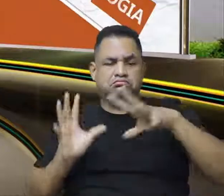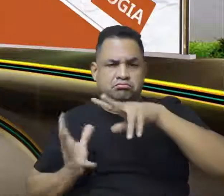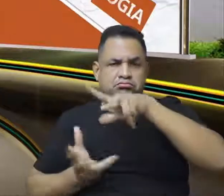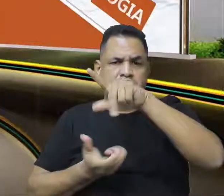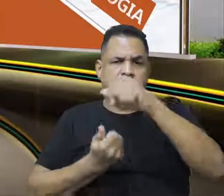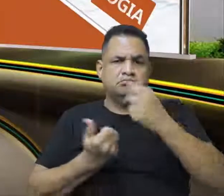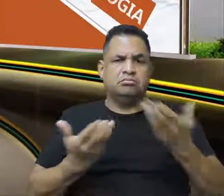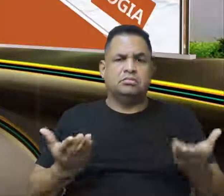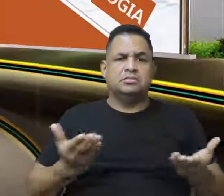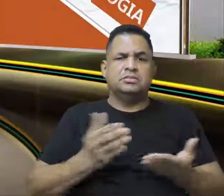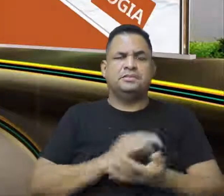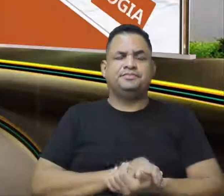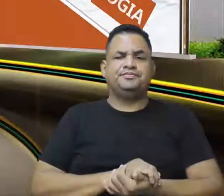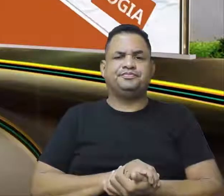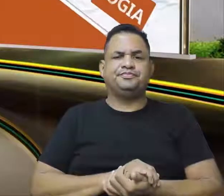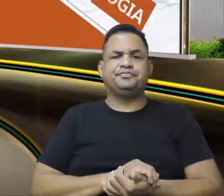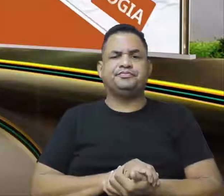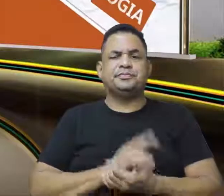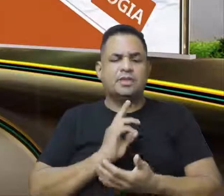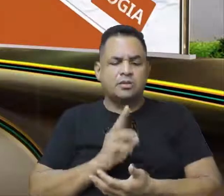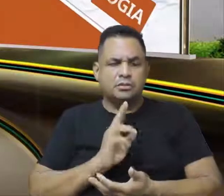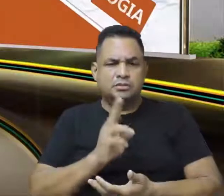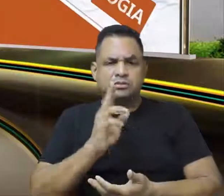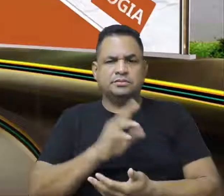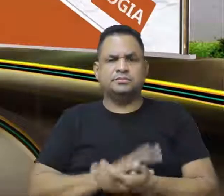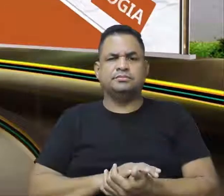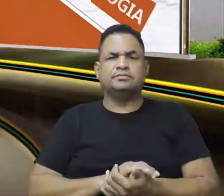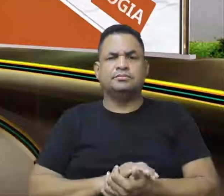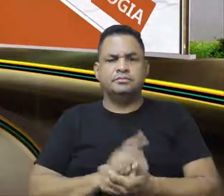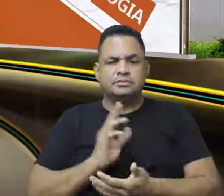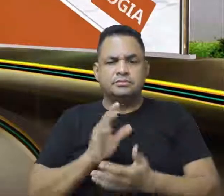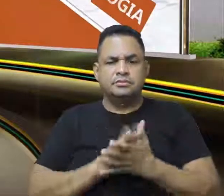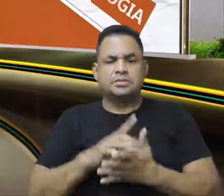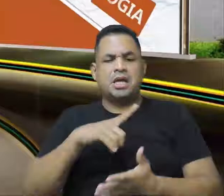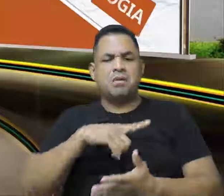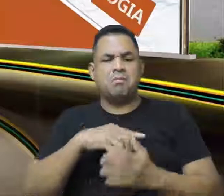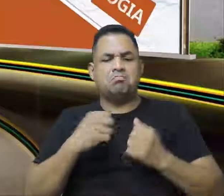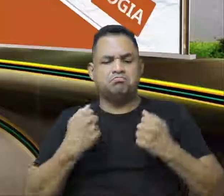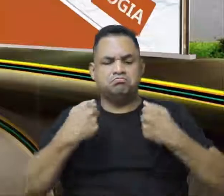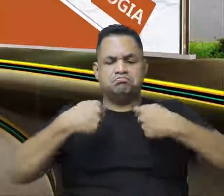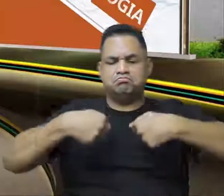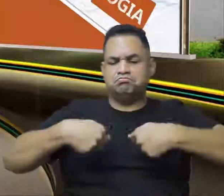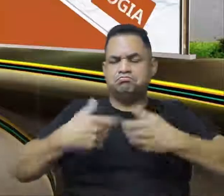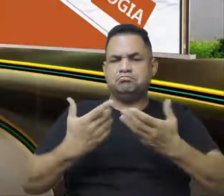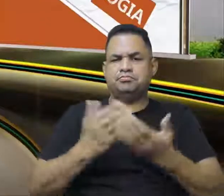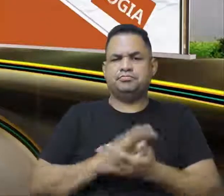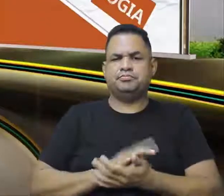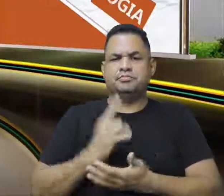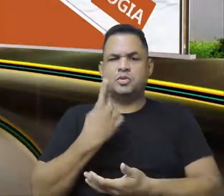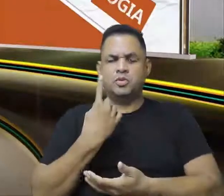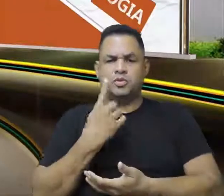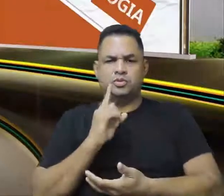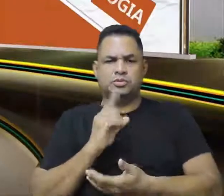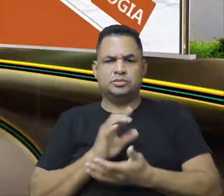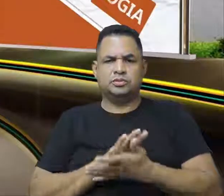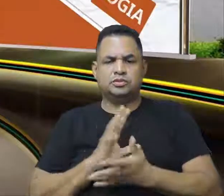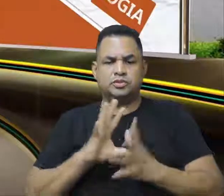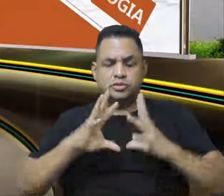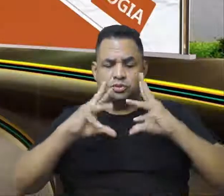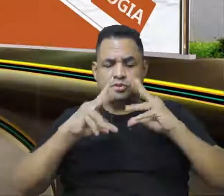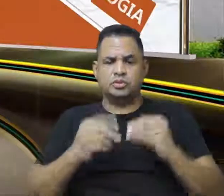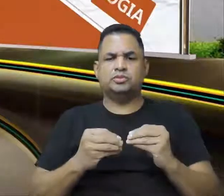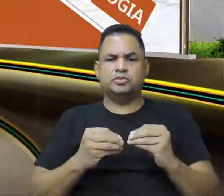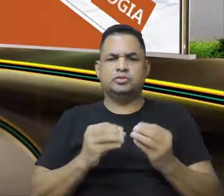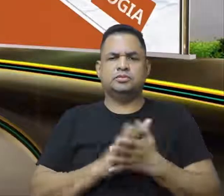de um modo geral, é se perpetuar, é se manter no poder, né? E eu estou falando de um, não, eu estou falando de